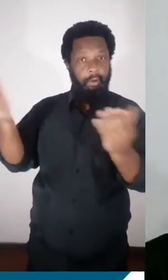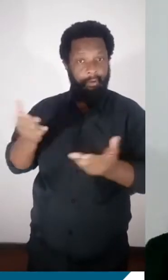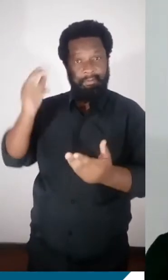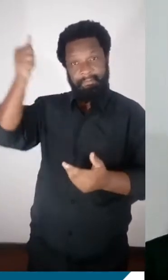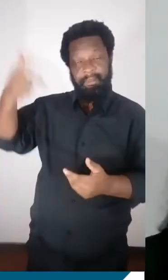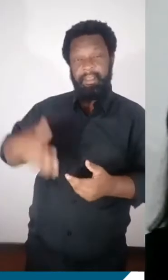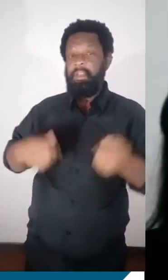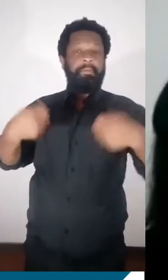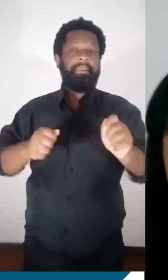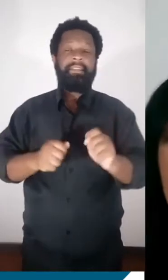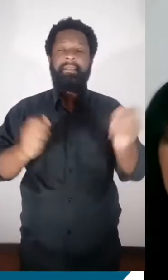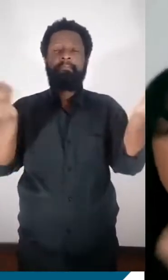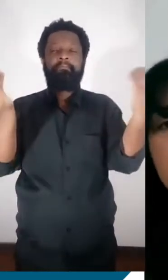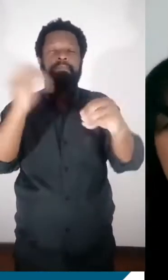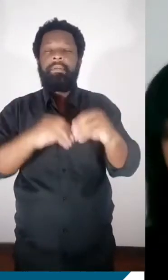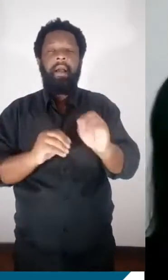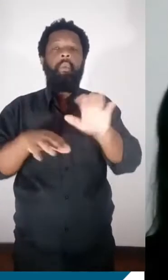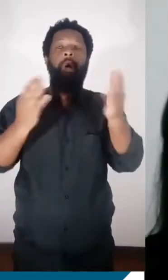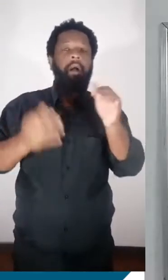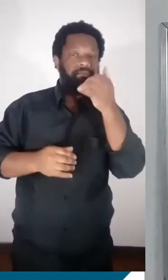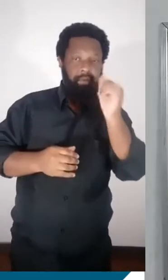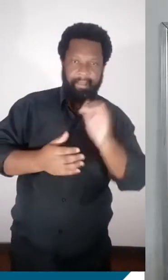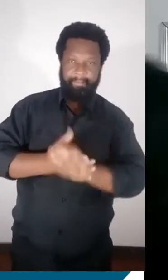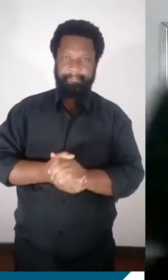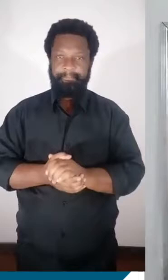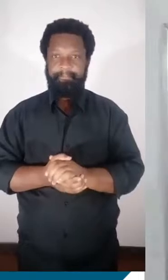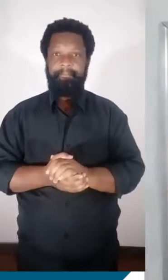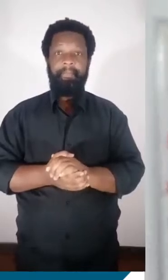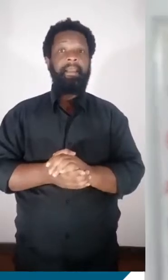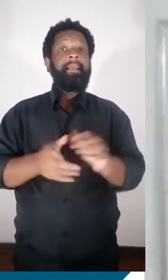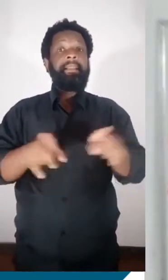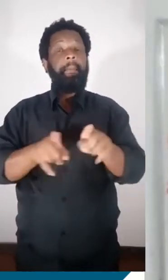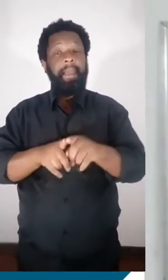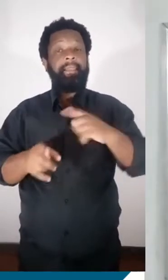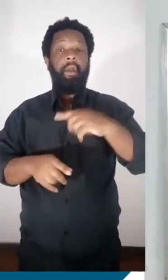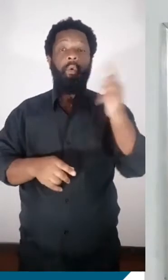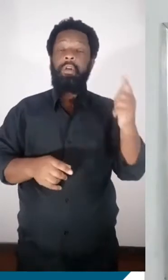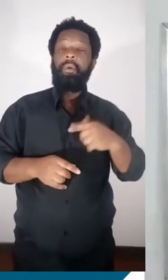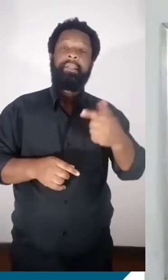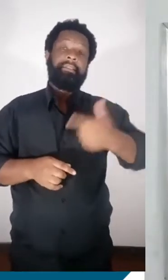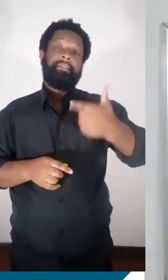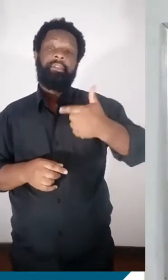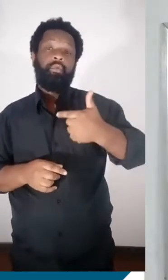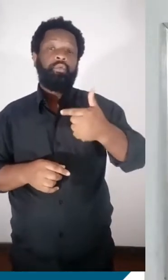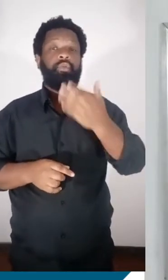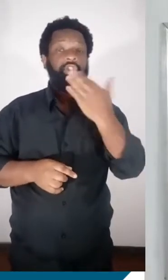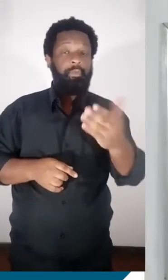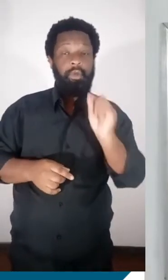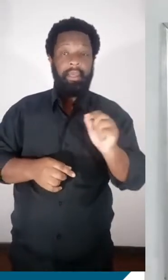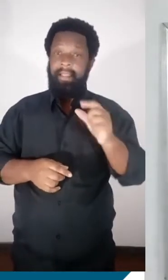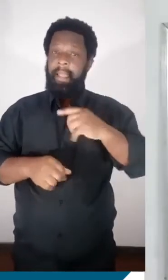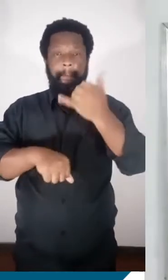maneira, sem a necessidade de especificar a carga. Bom, pessoal, existe ainda uma segunda